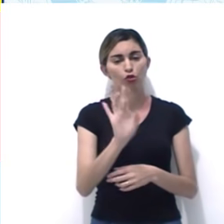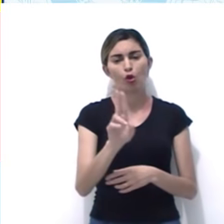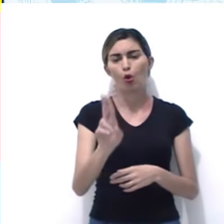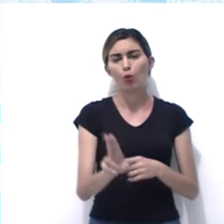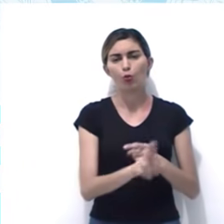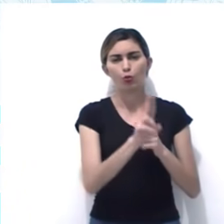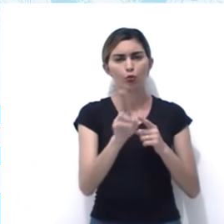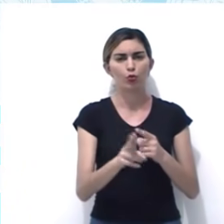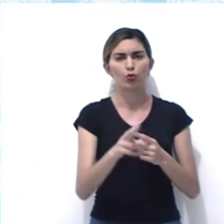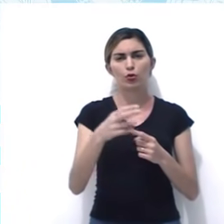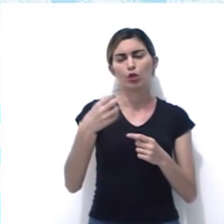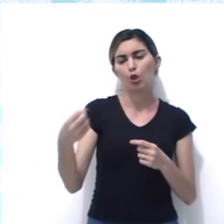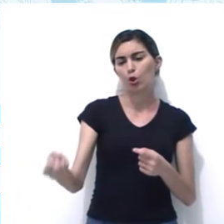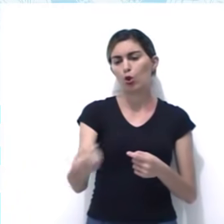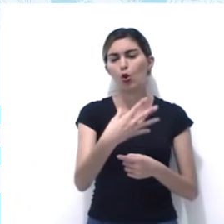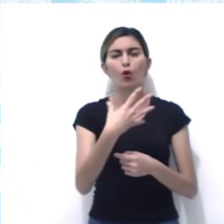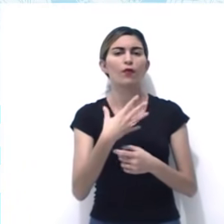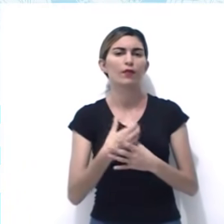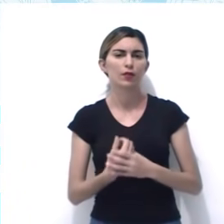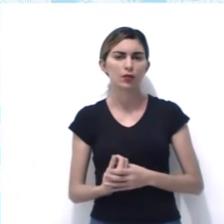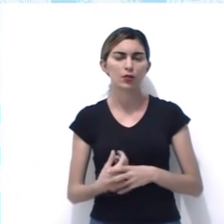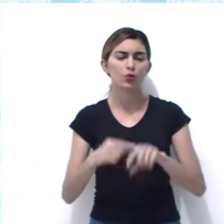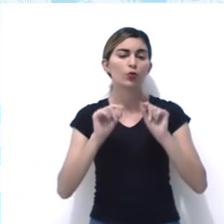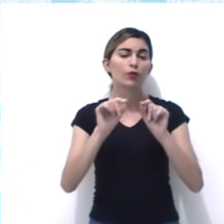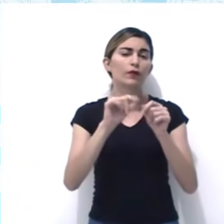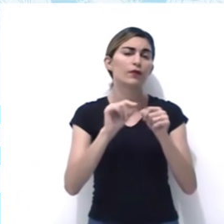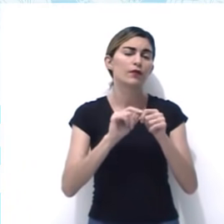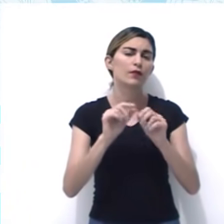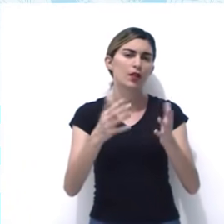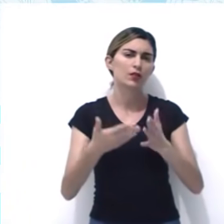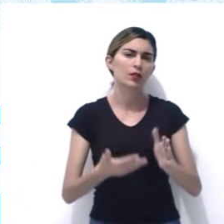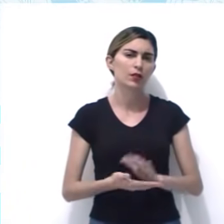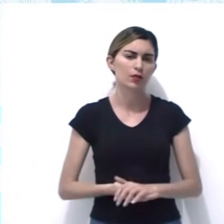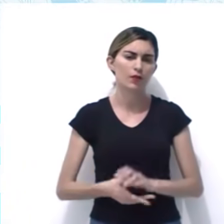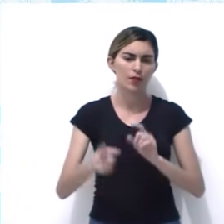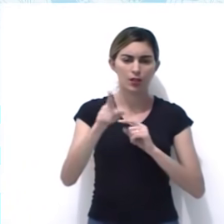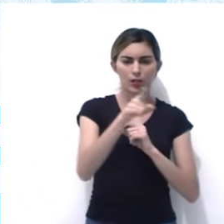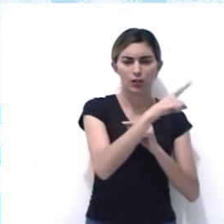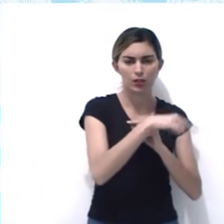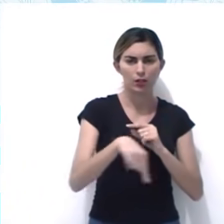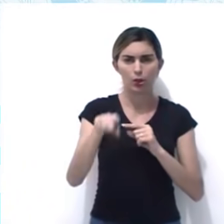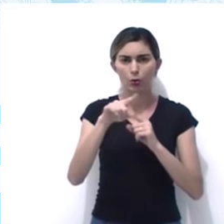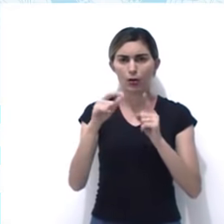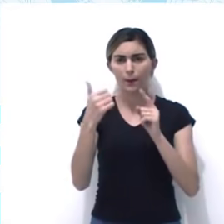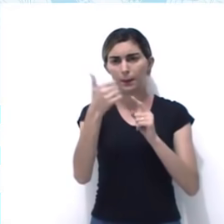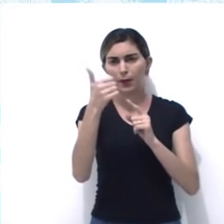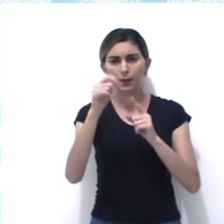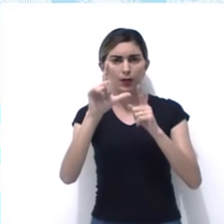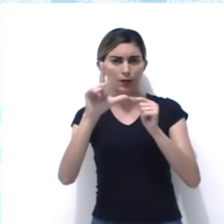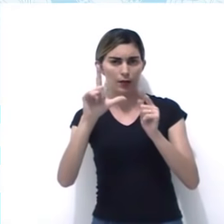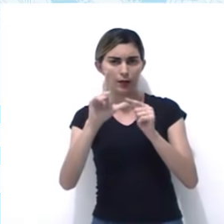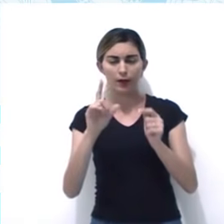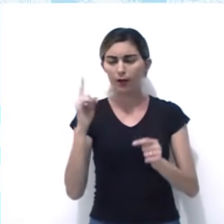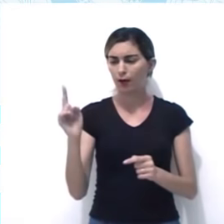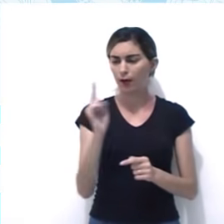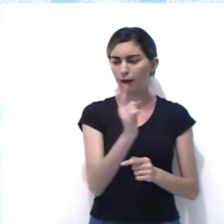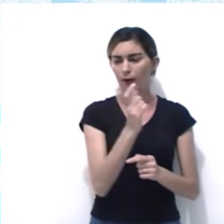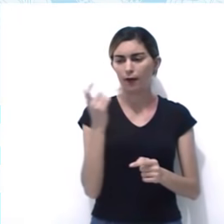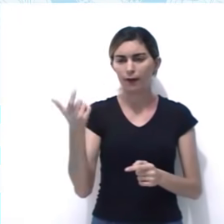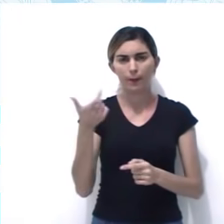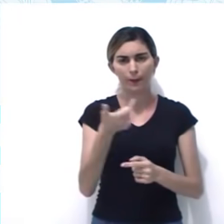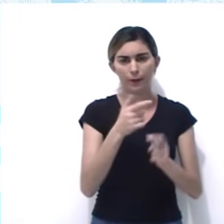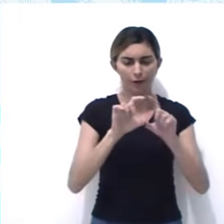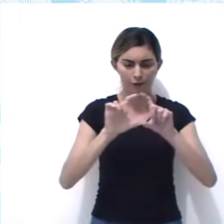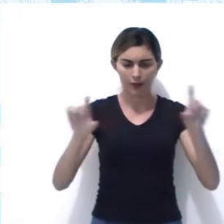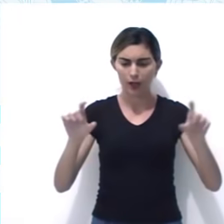novas que é que você vai fazer agora você vai circular a primeira letra de cada palavrinha dessa frase